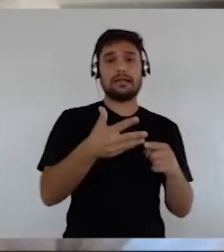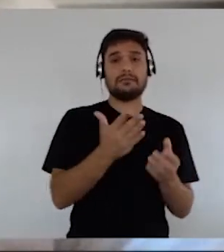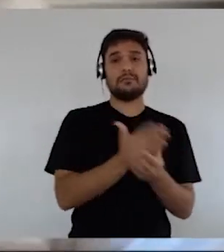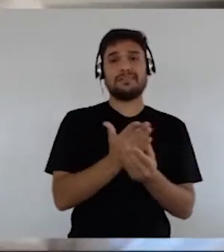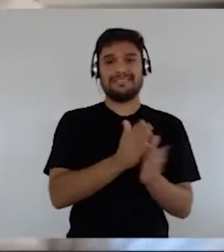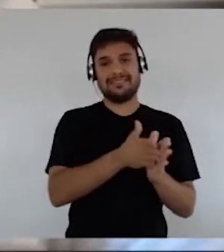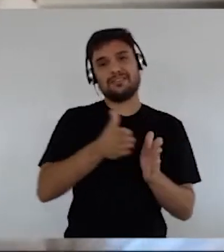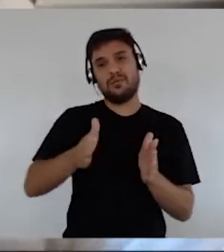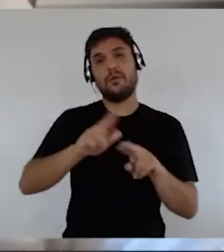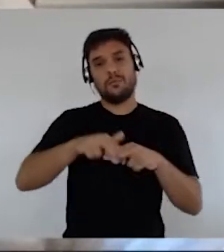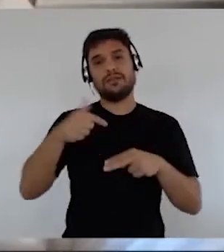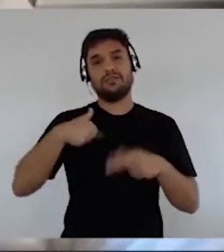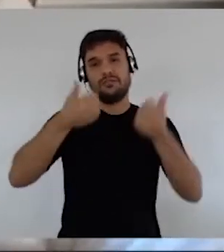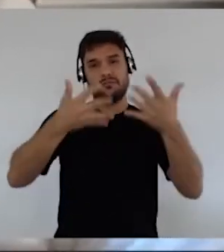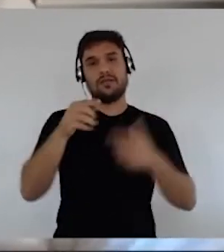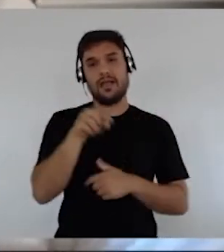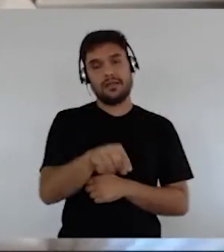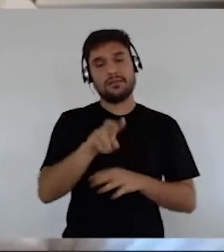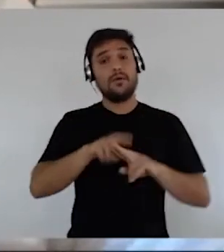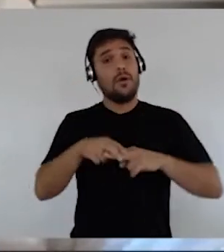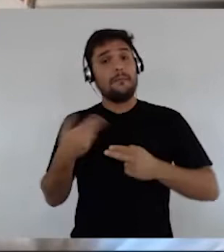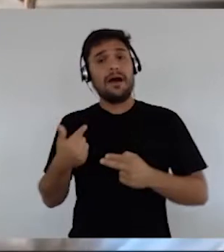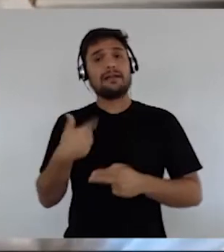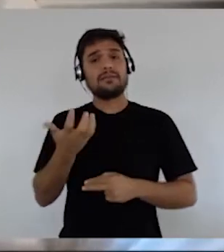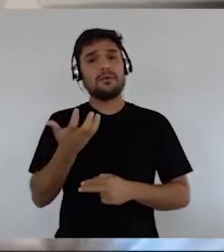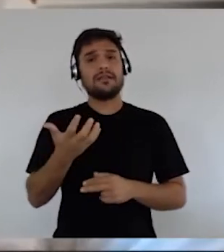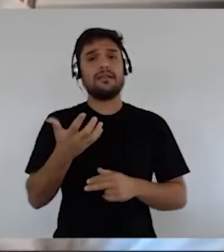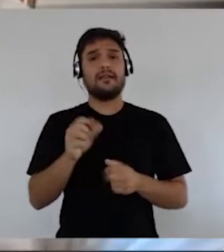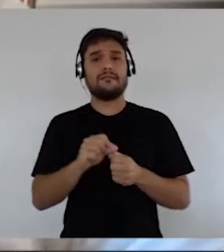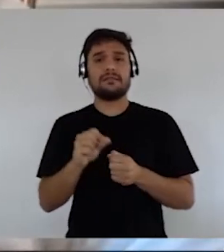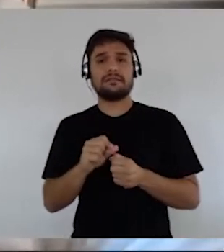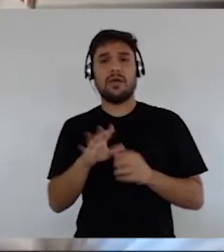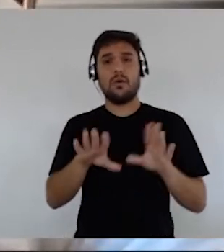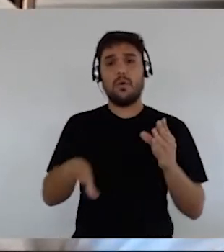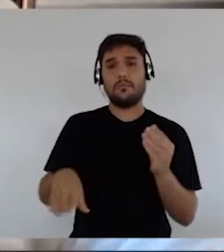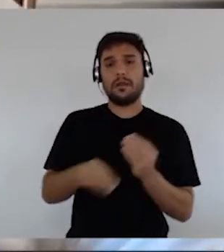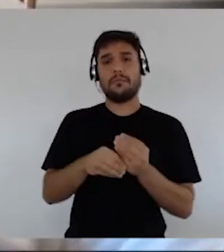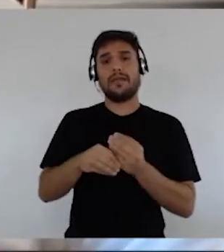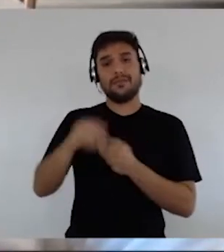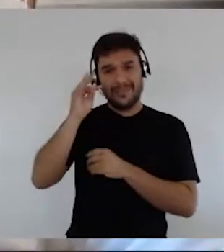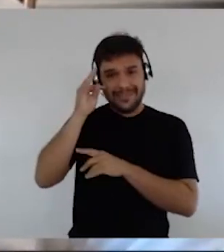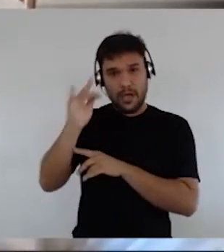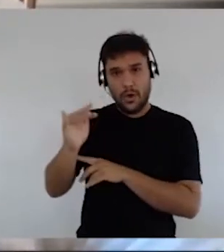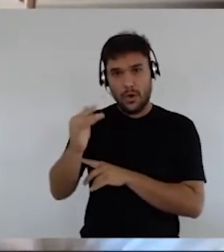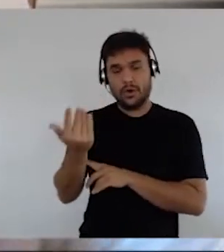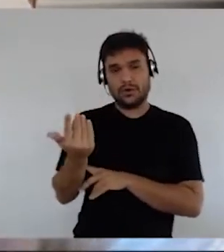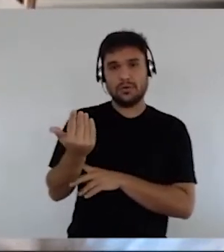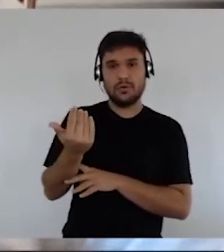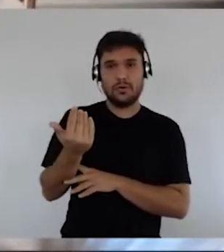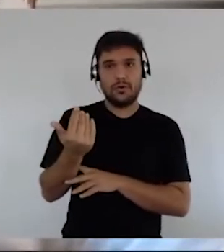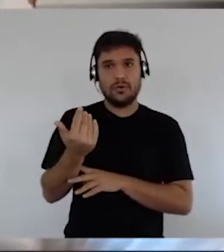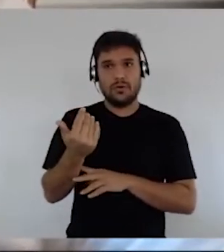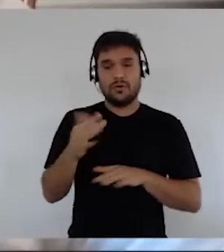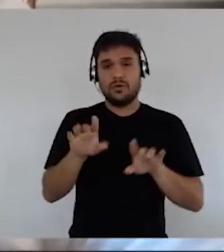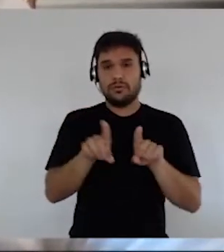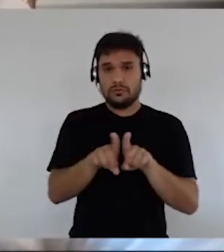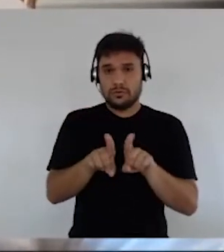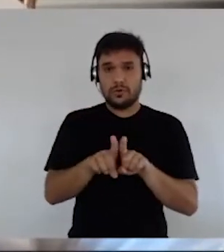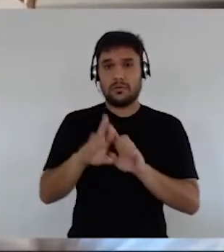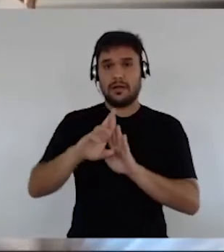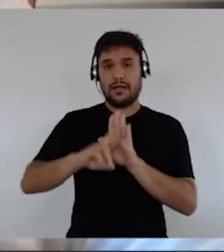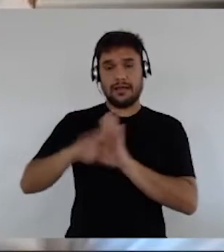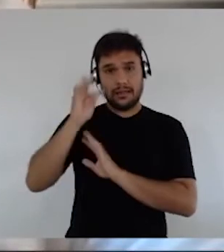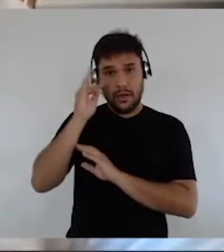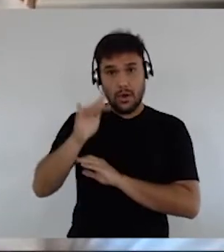isso que me vou debruçar. Mas eu acho, antes queria fazer um enquadramento teórico, apesar de normalmente sou em regra uma teórica,